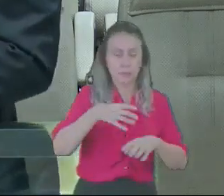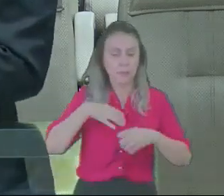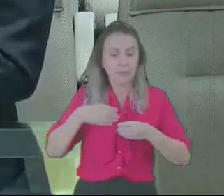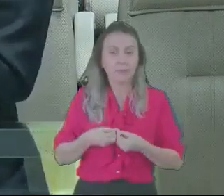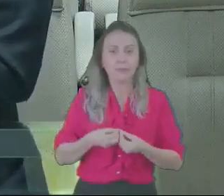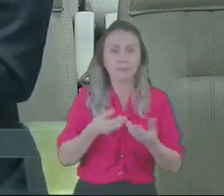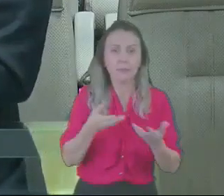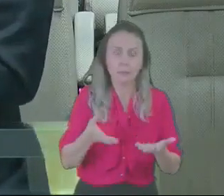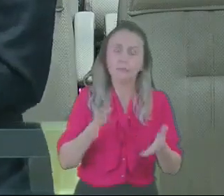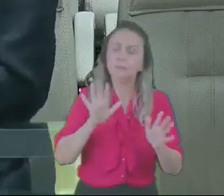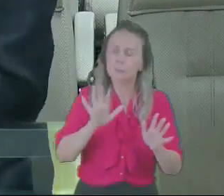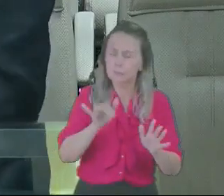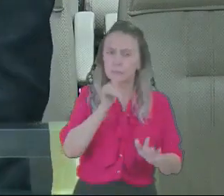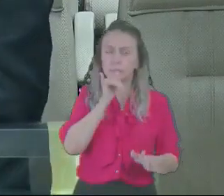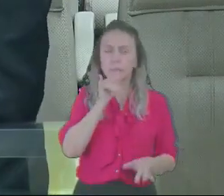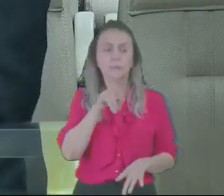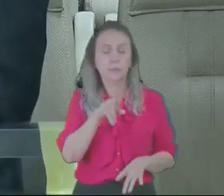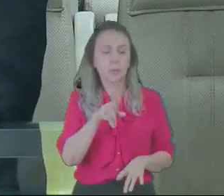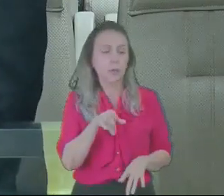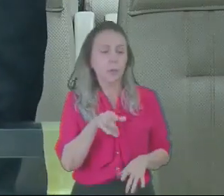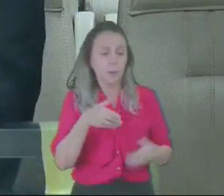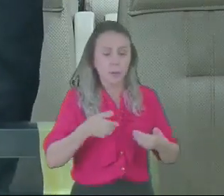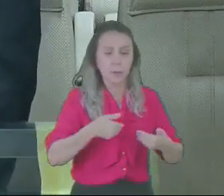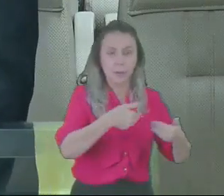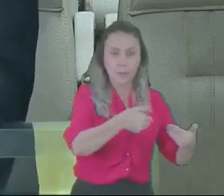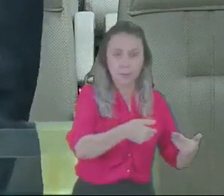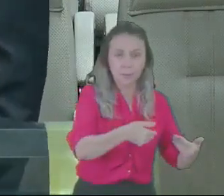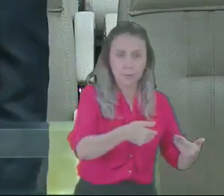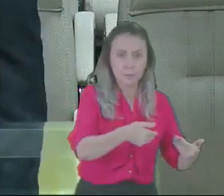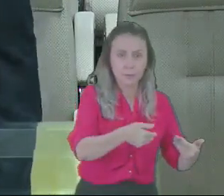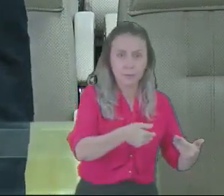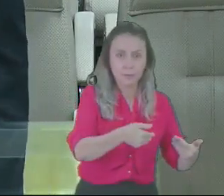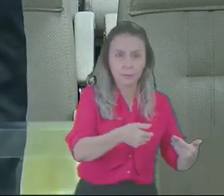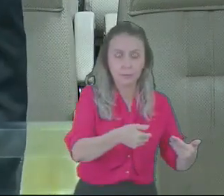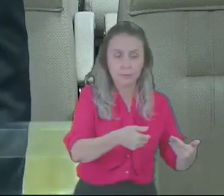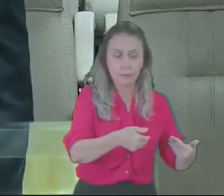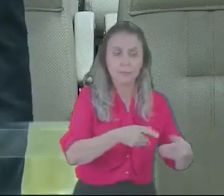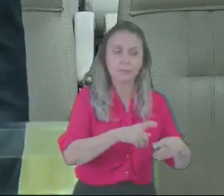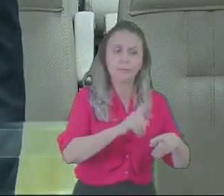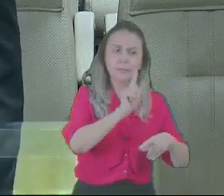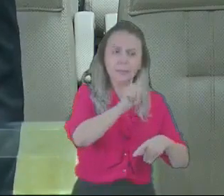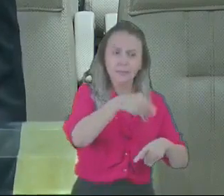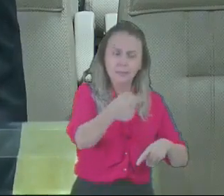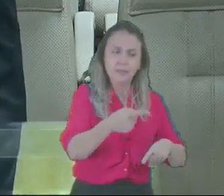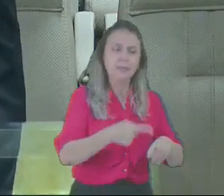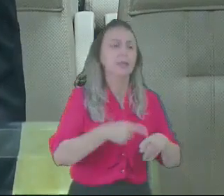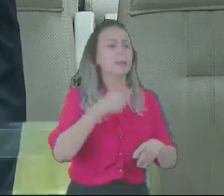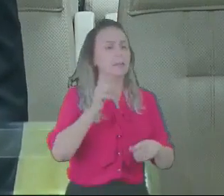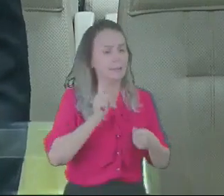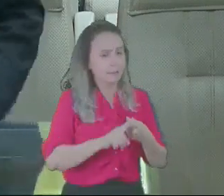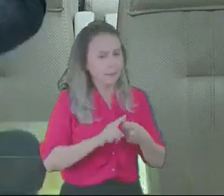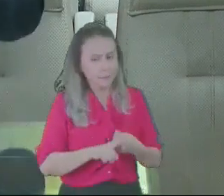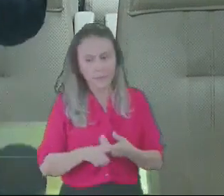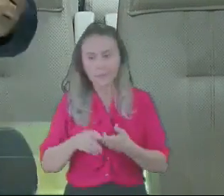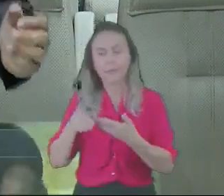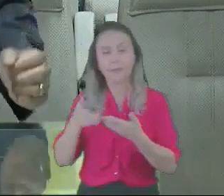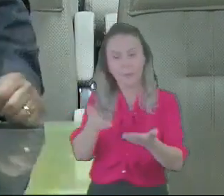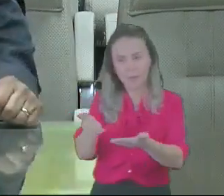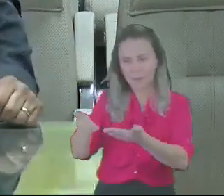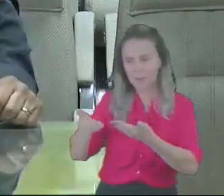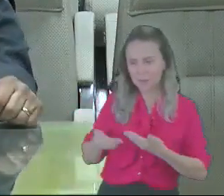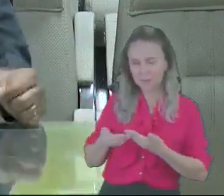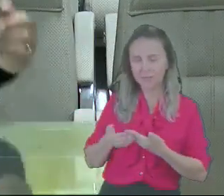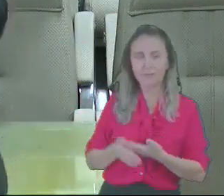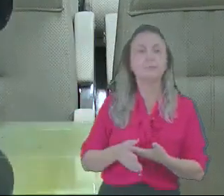Nós Somos convidados para um banquete e você que ofereceu um banquete melhor para pessoa como sinal de Cortesia e um